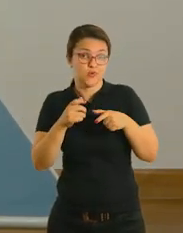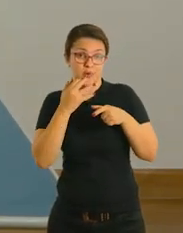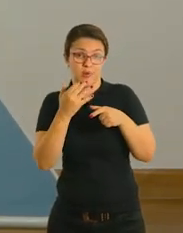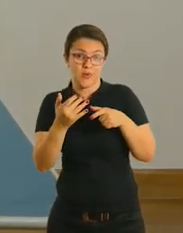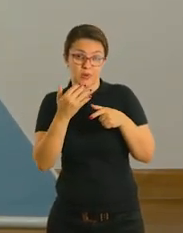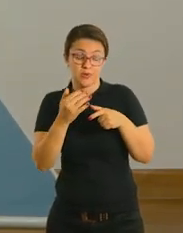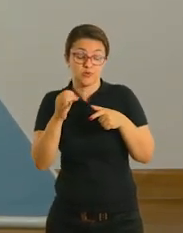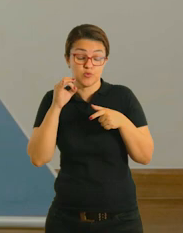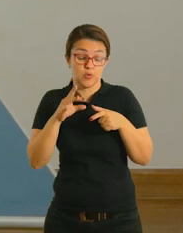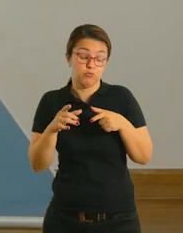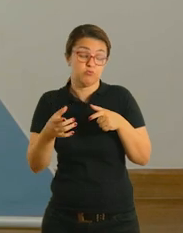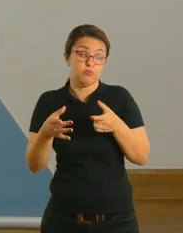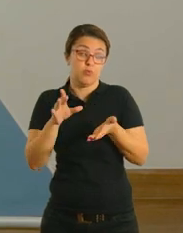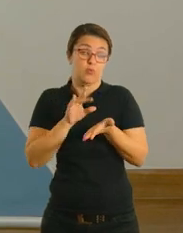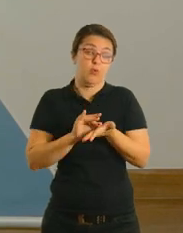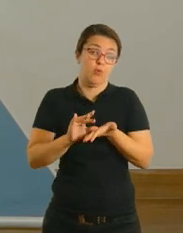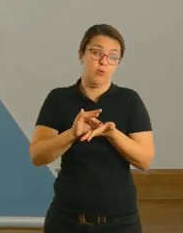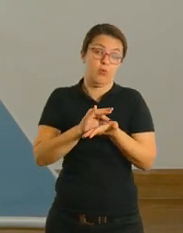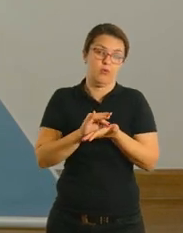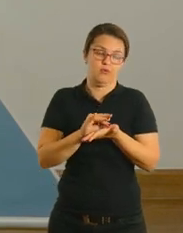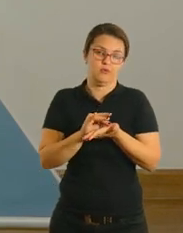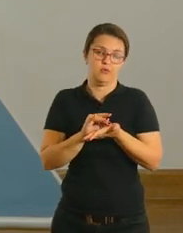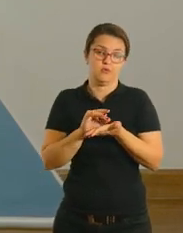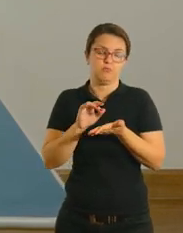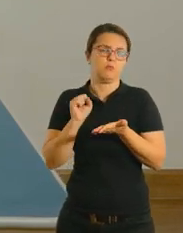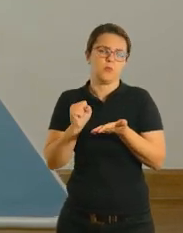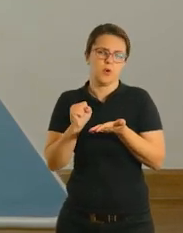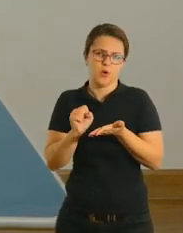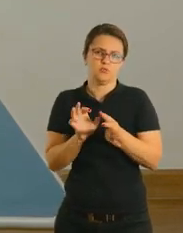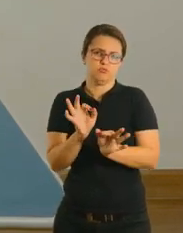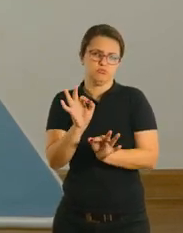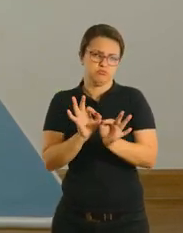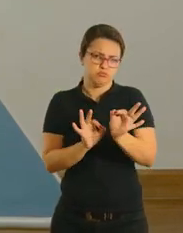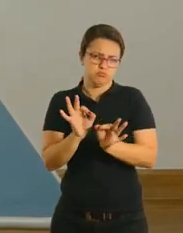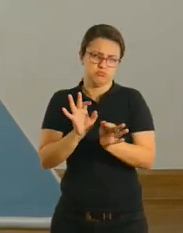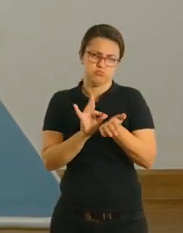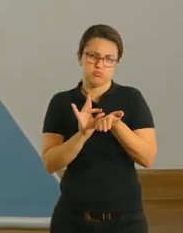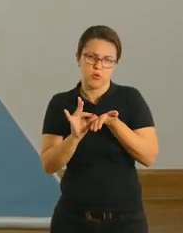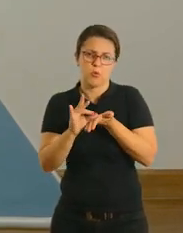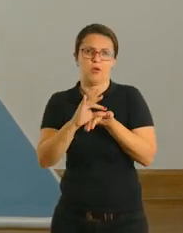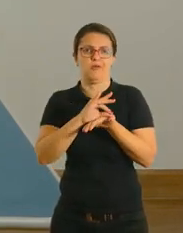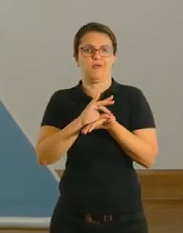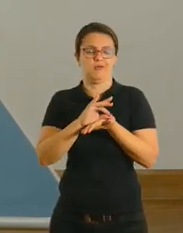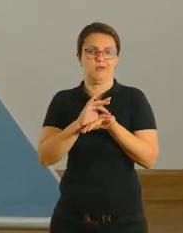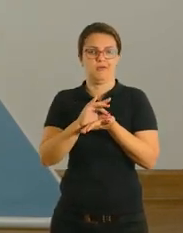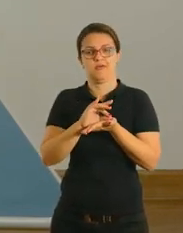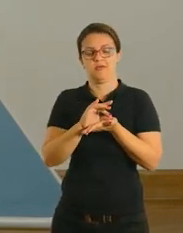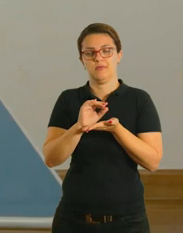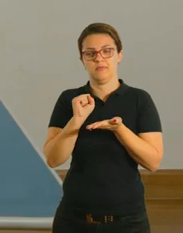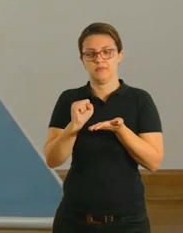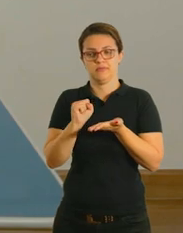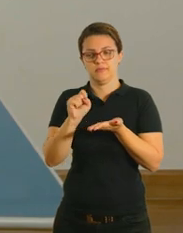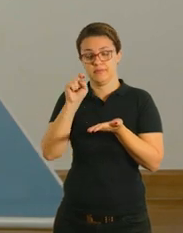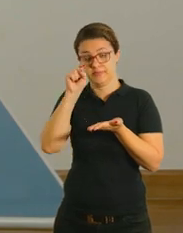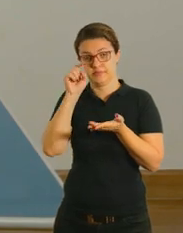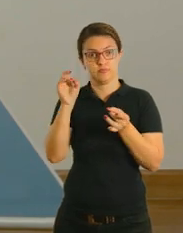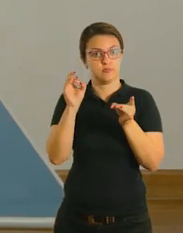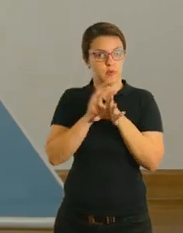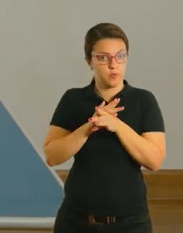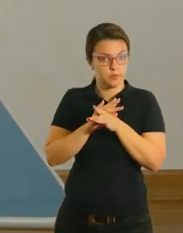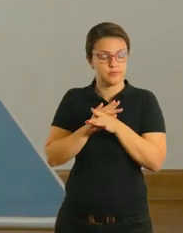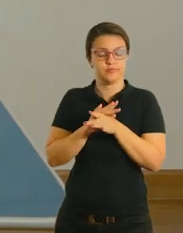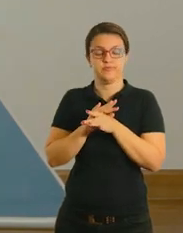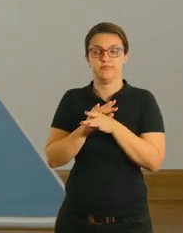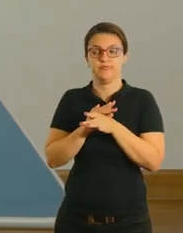apenas terão o trabalho de colar. Pode estar enfeitando todos eles, tá? E